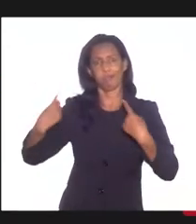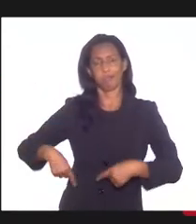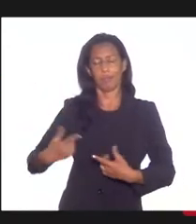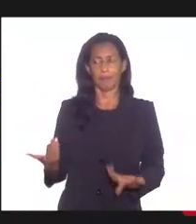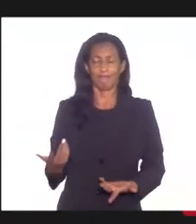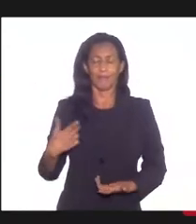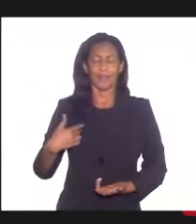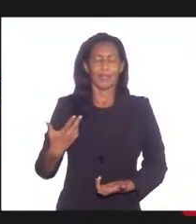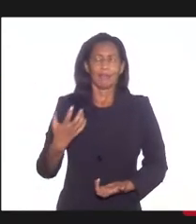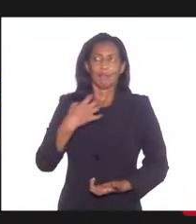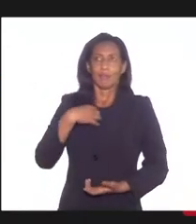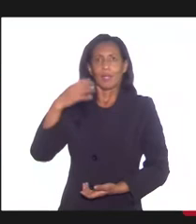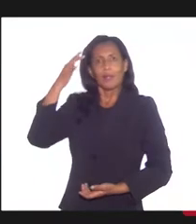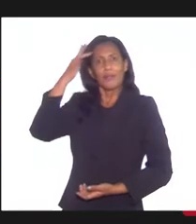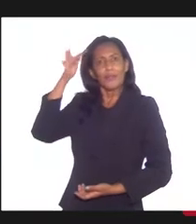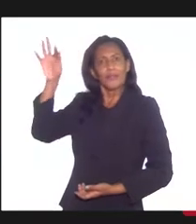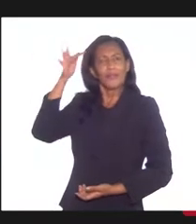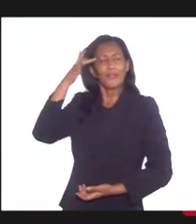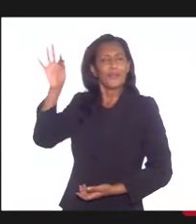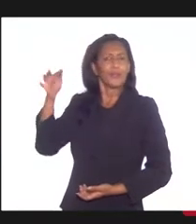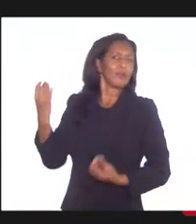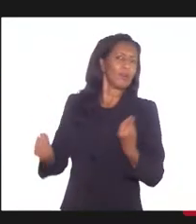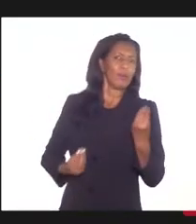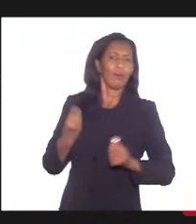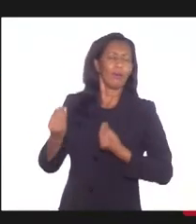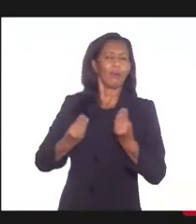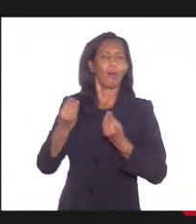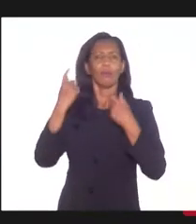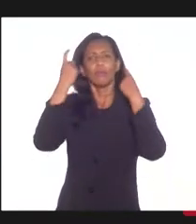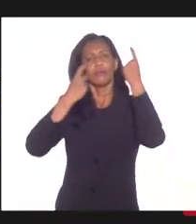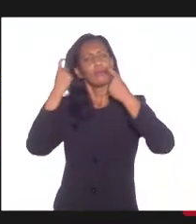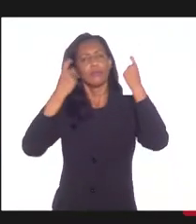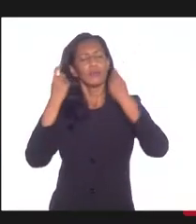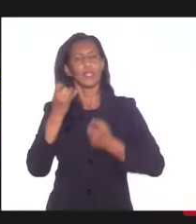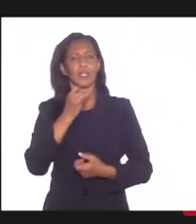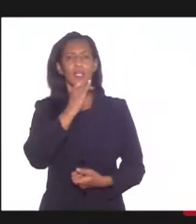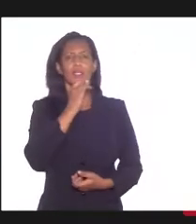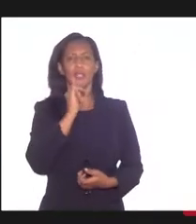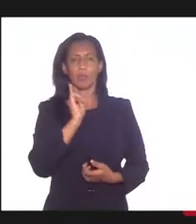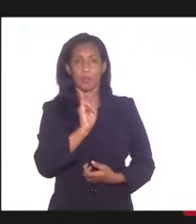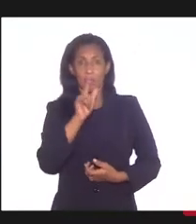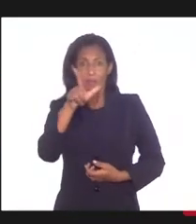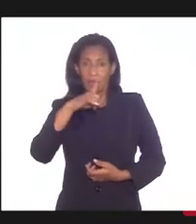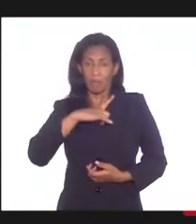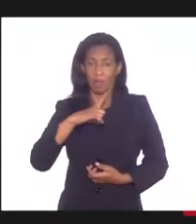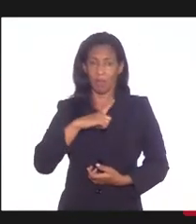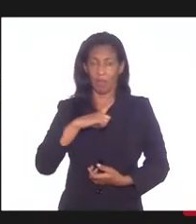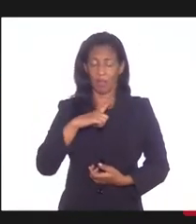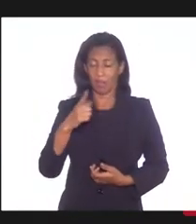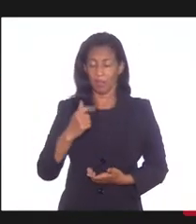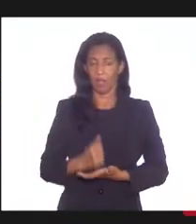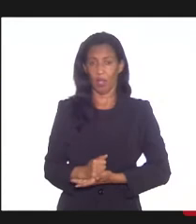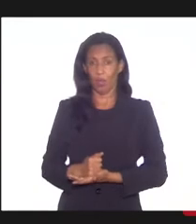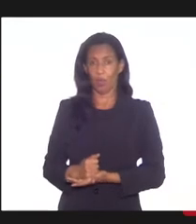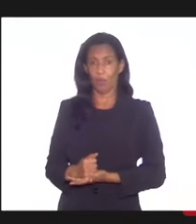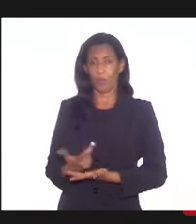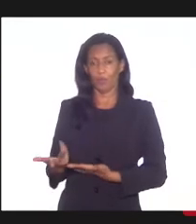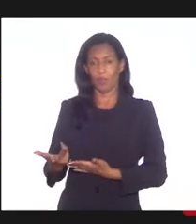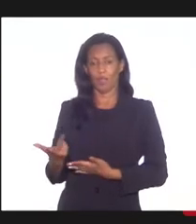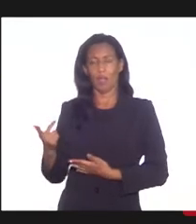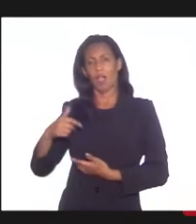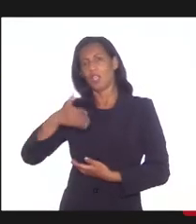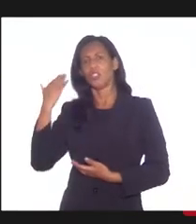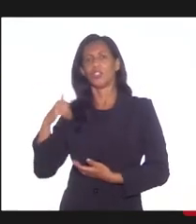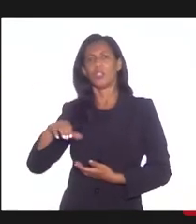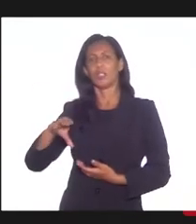própria filosofia do Tostines extremamente preocupado. Por exemplo, se você a gente pega uma siderúrgica como a Terni, uma antiga